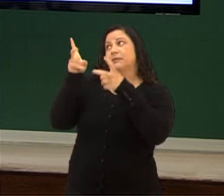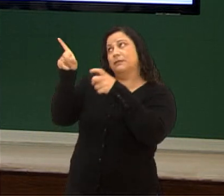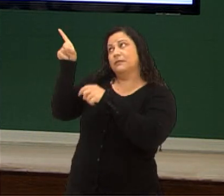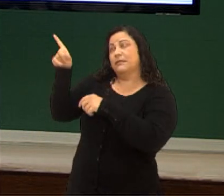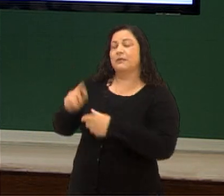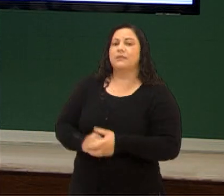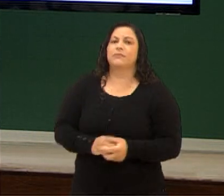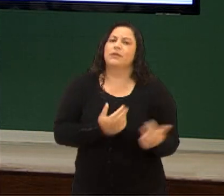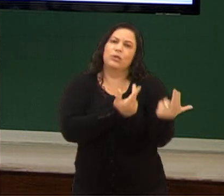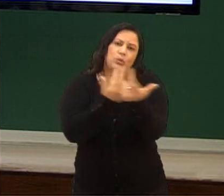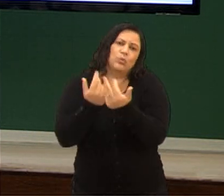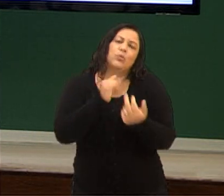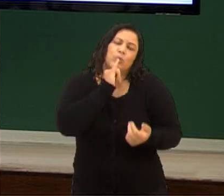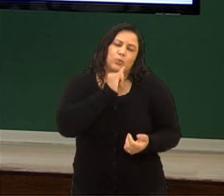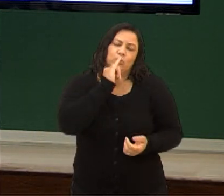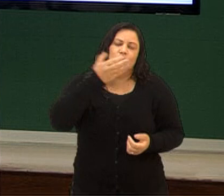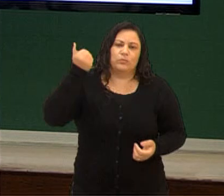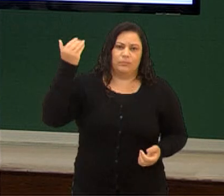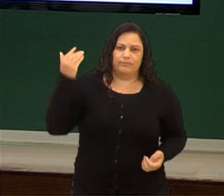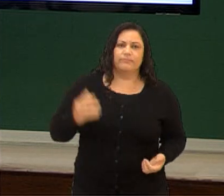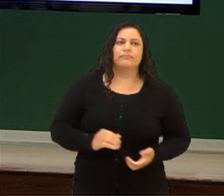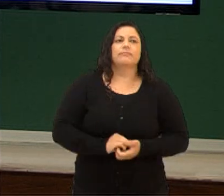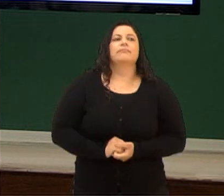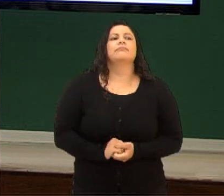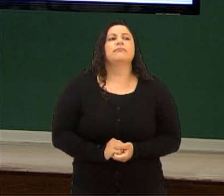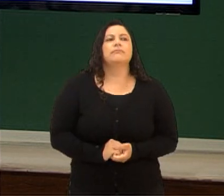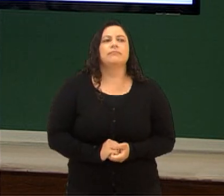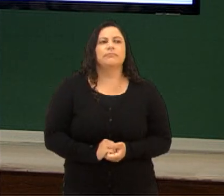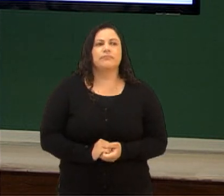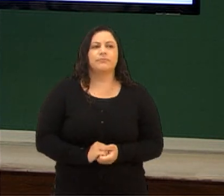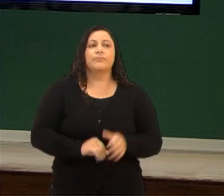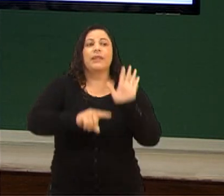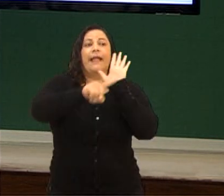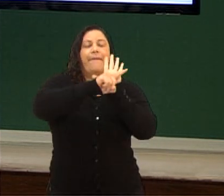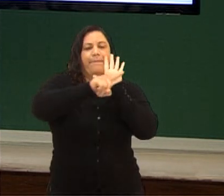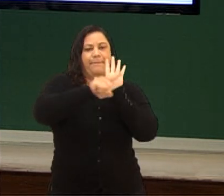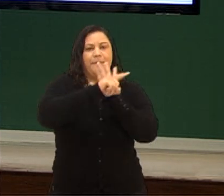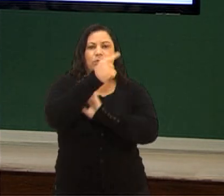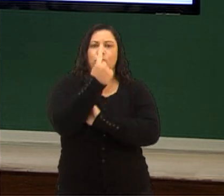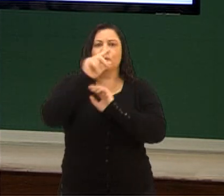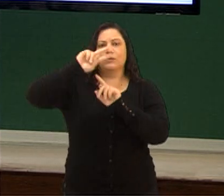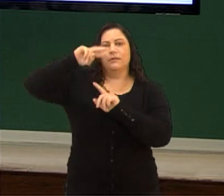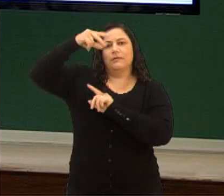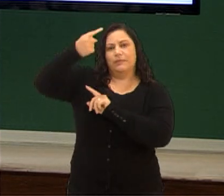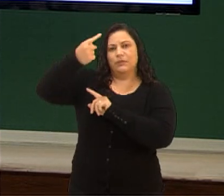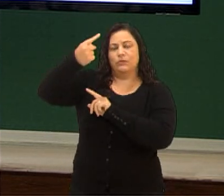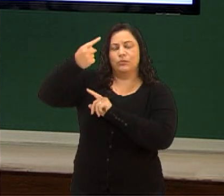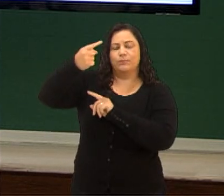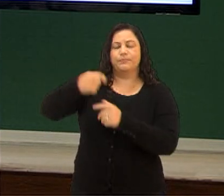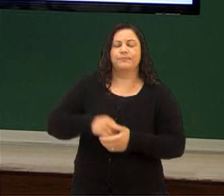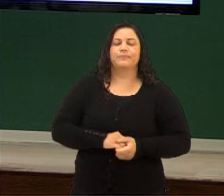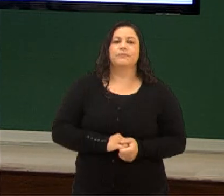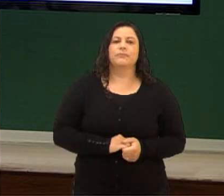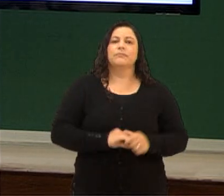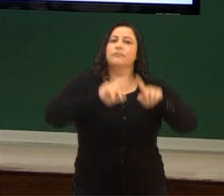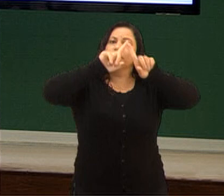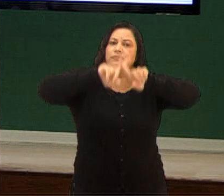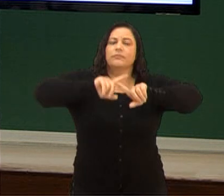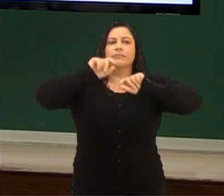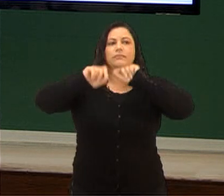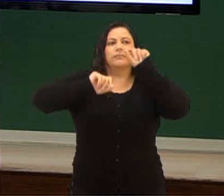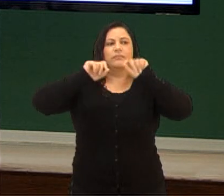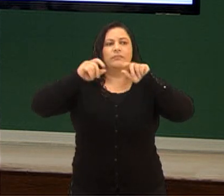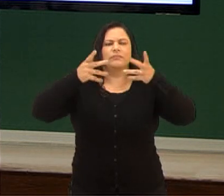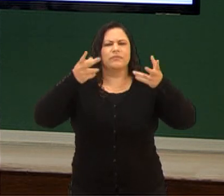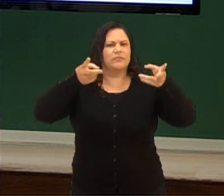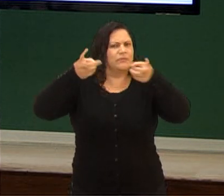fez lá no exemplo anterior, tá certo? Então, menos 1 elevado a 1 mais 1 vezes o determinante. Perceba que agora,